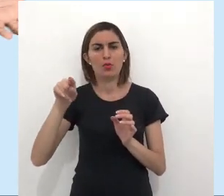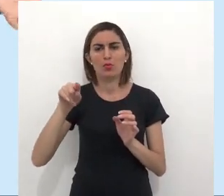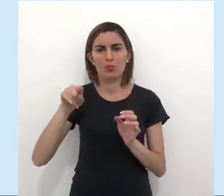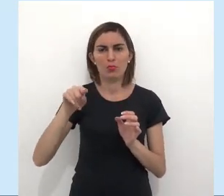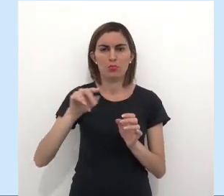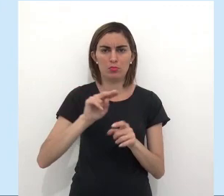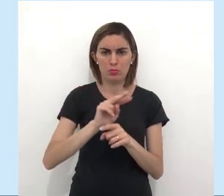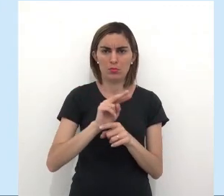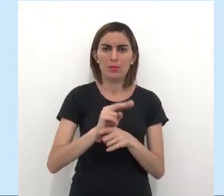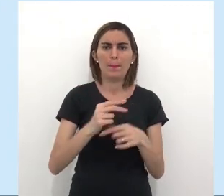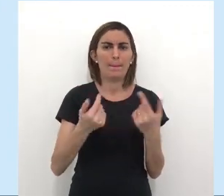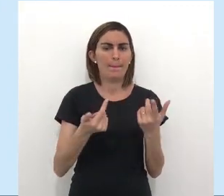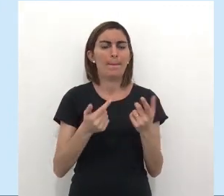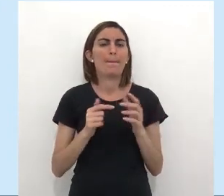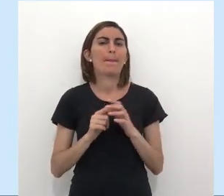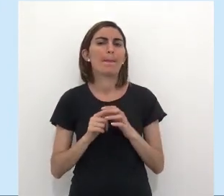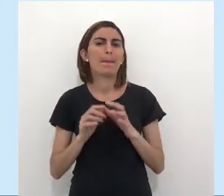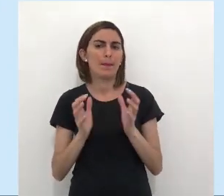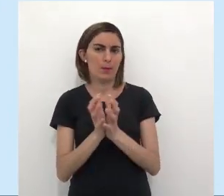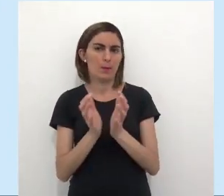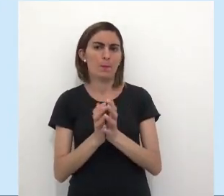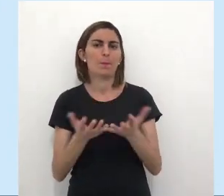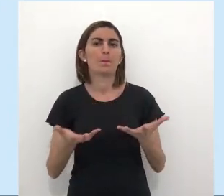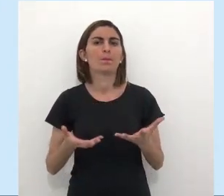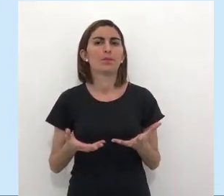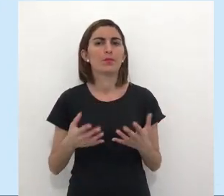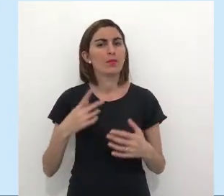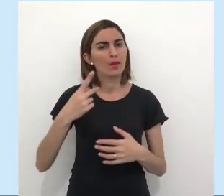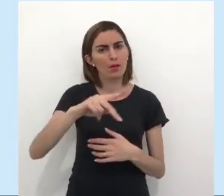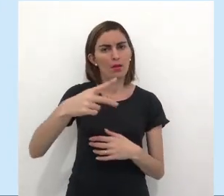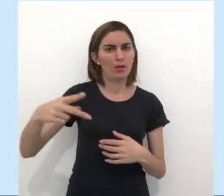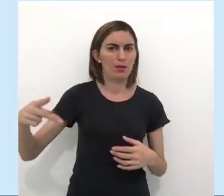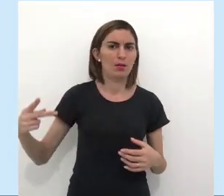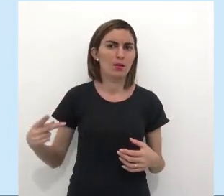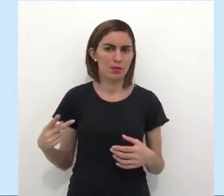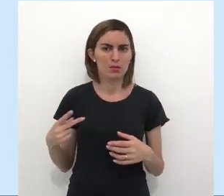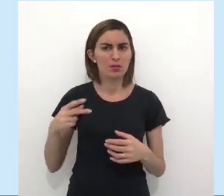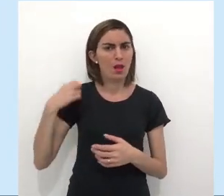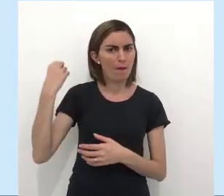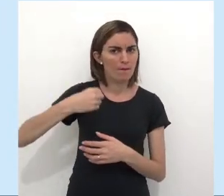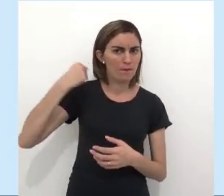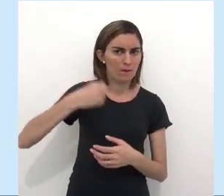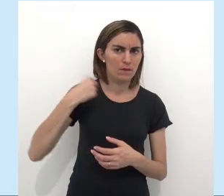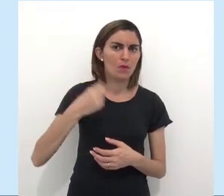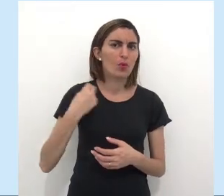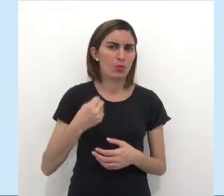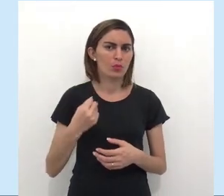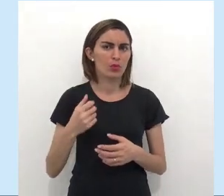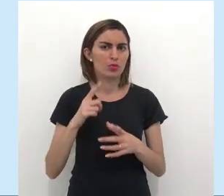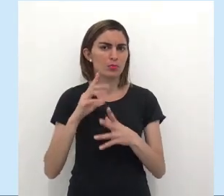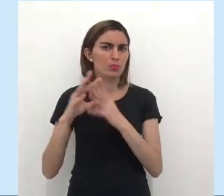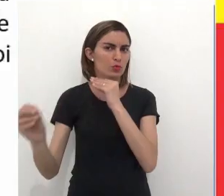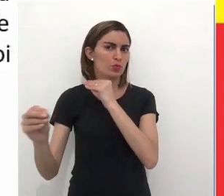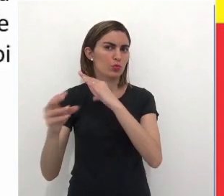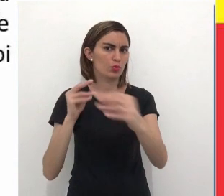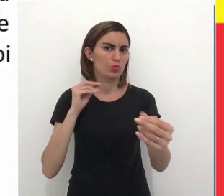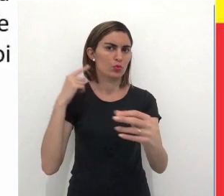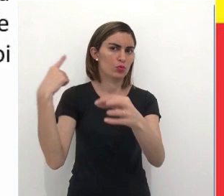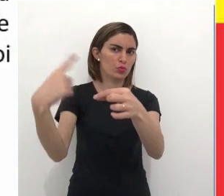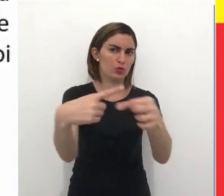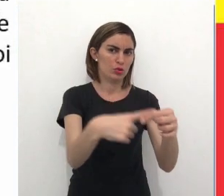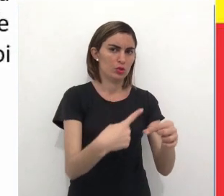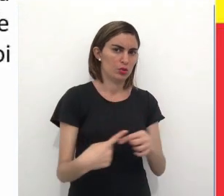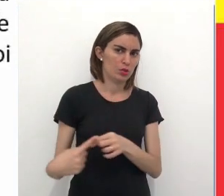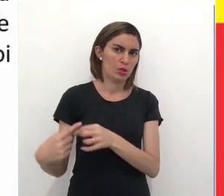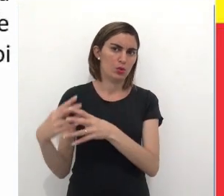e São João Batista do Brum, né? Que é no Brum. E os revoltosos tiveram que fugir para o